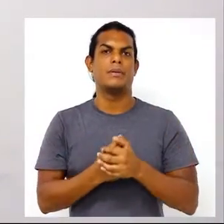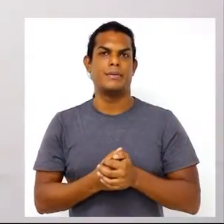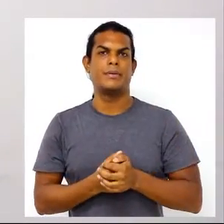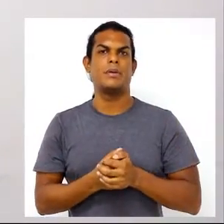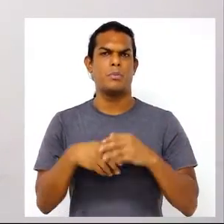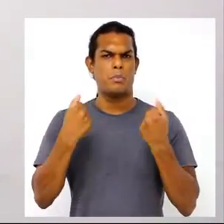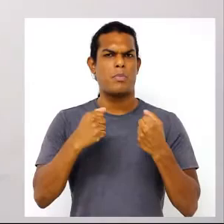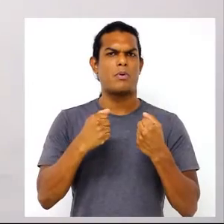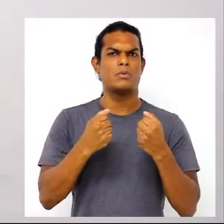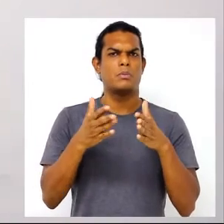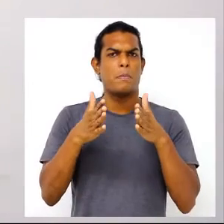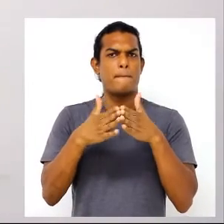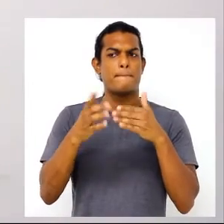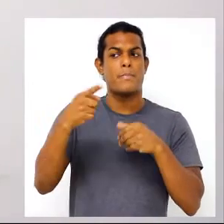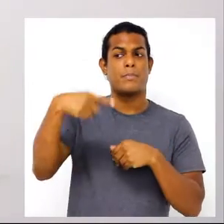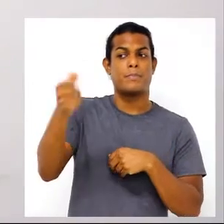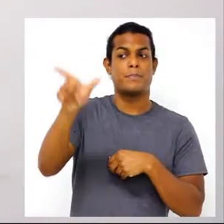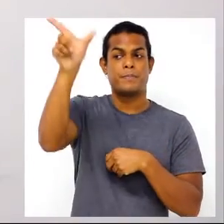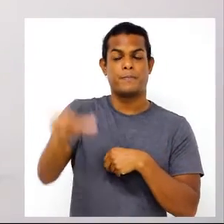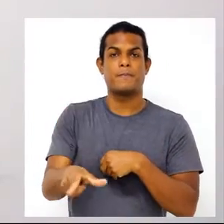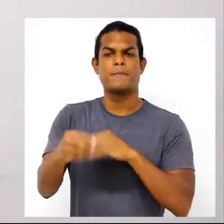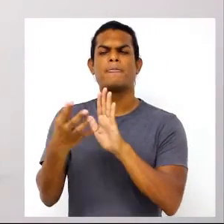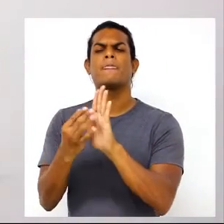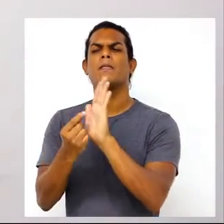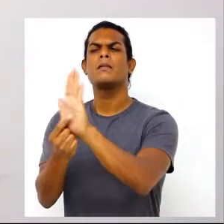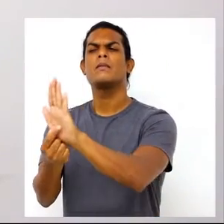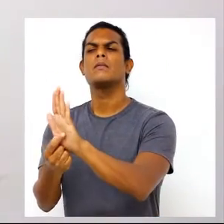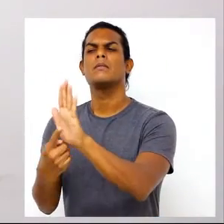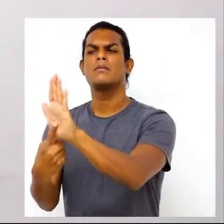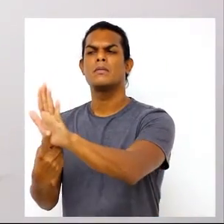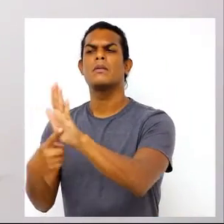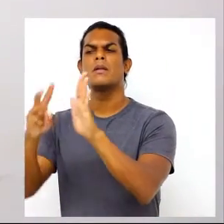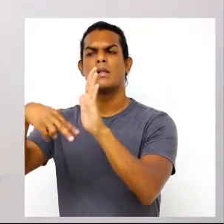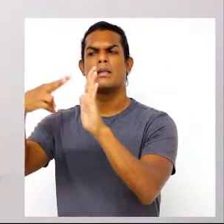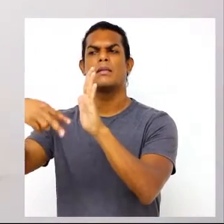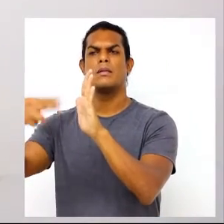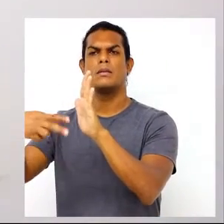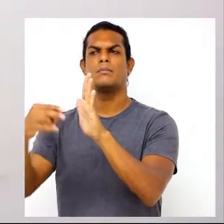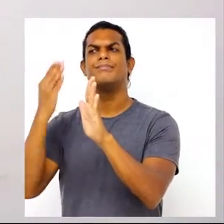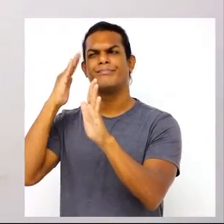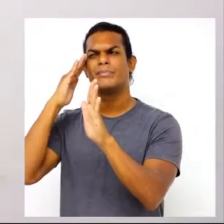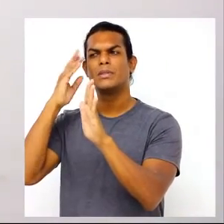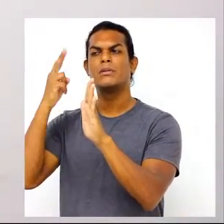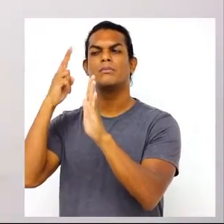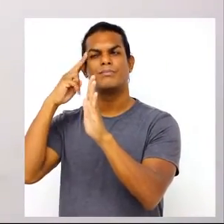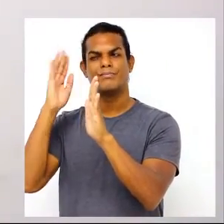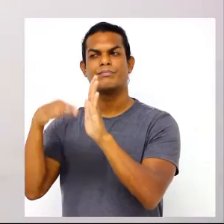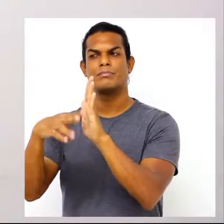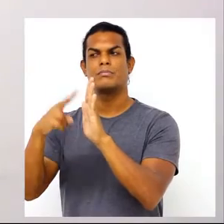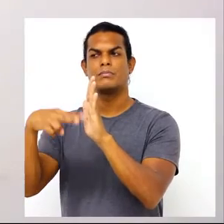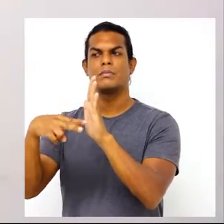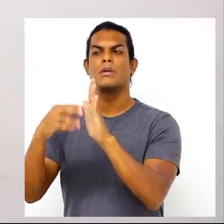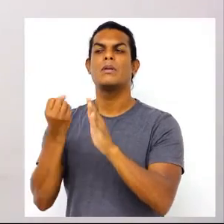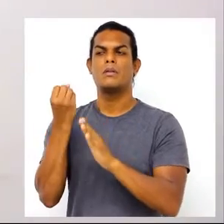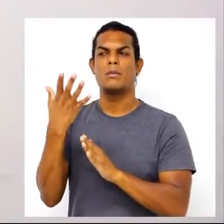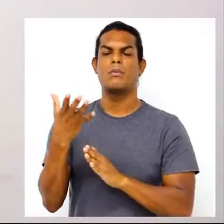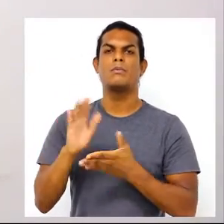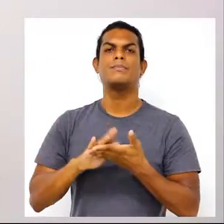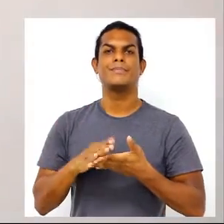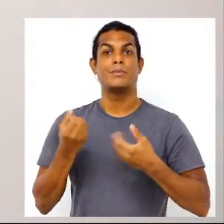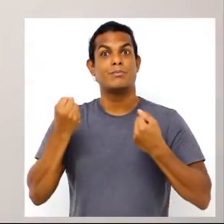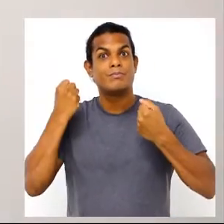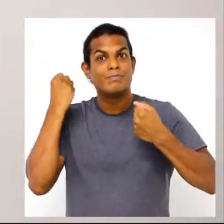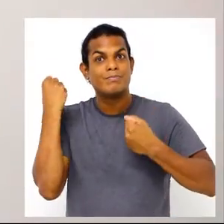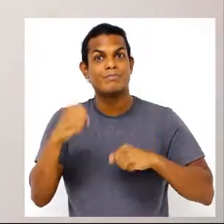esse texto, para ver se essa outra pessoa consegue entender, certo? Então, é necessário a